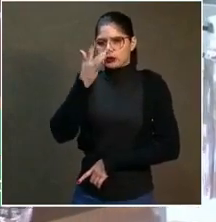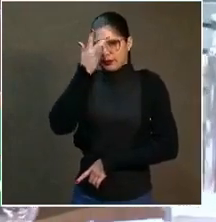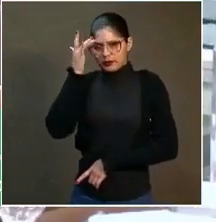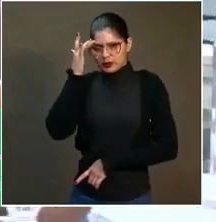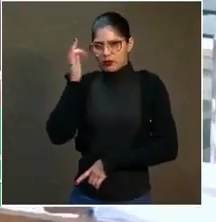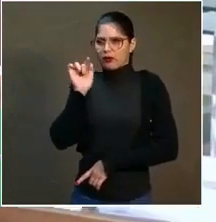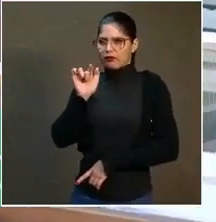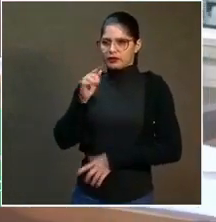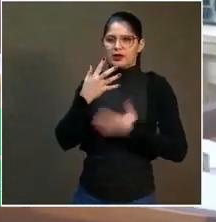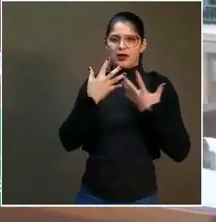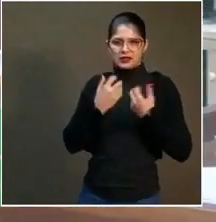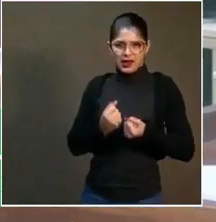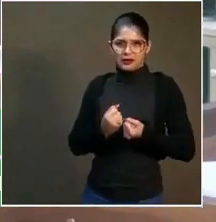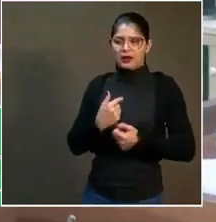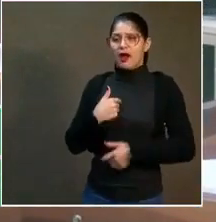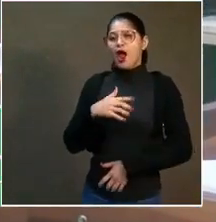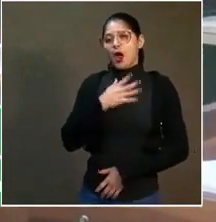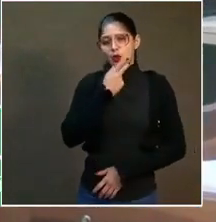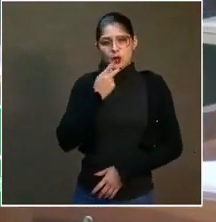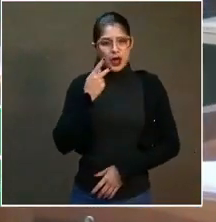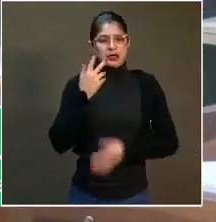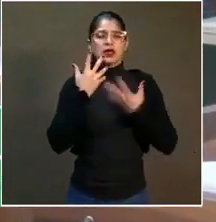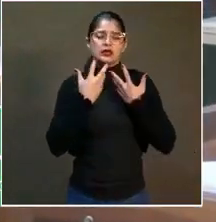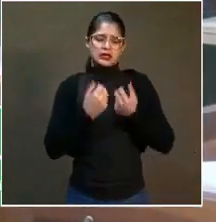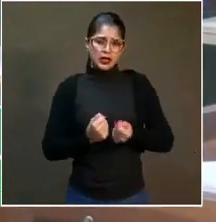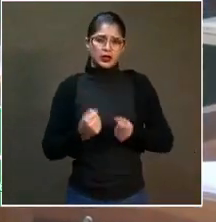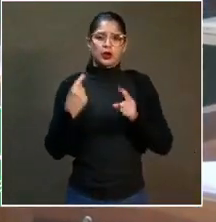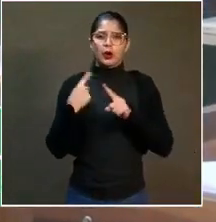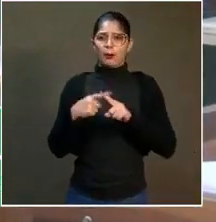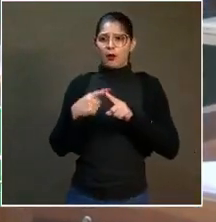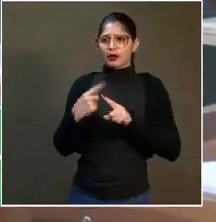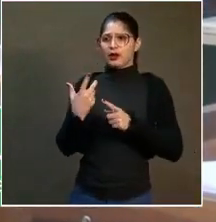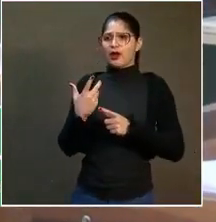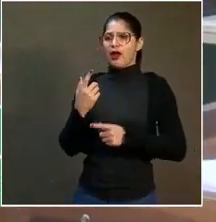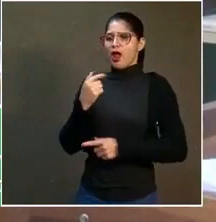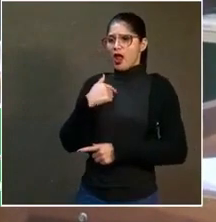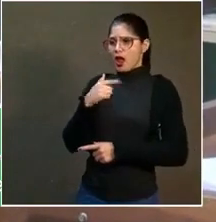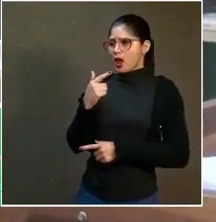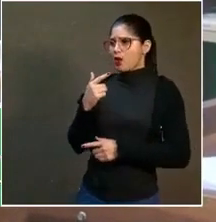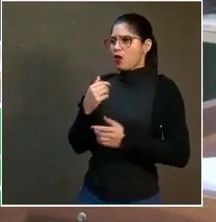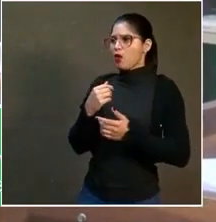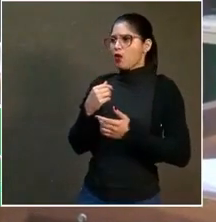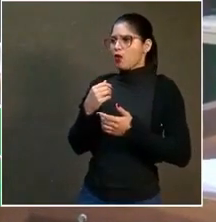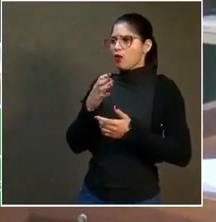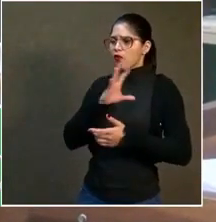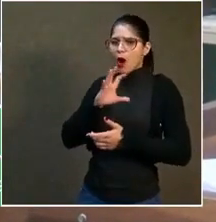Sim, eu aceito. Por quê? Porque eu vou fazer tu esquecer ele.